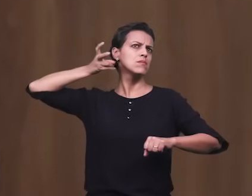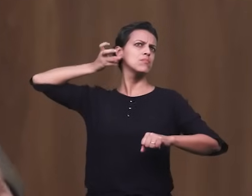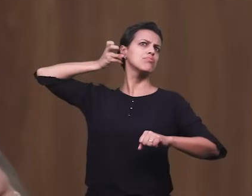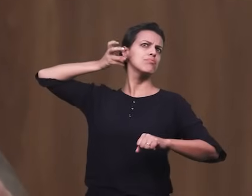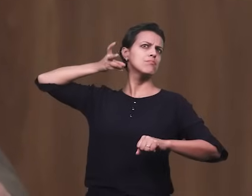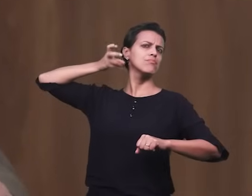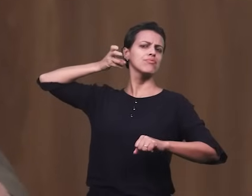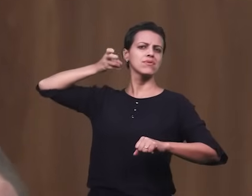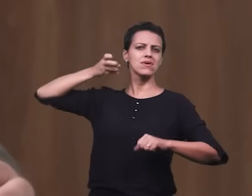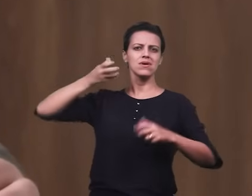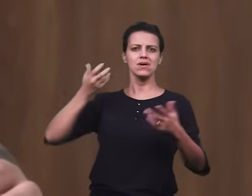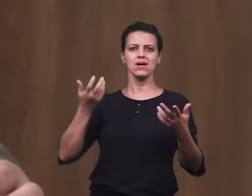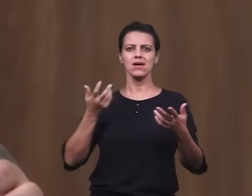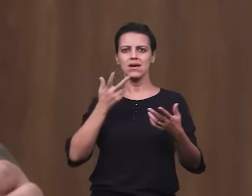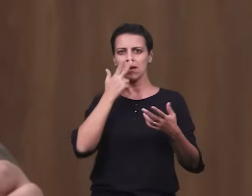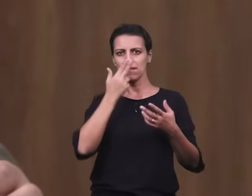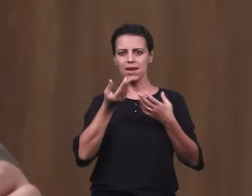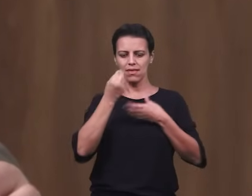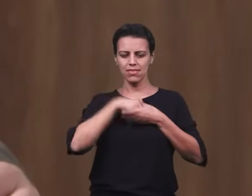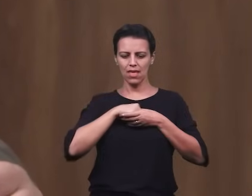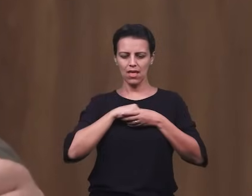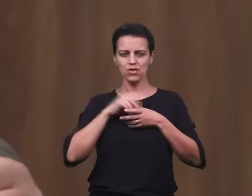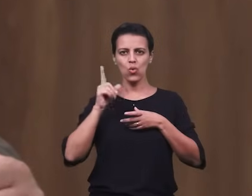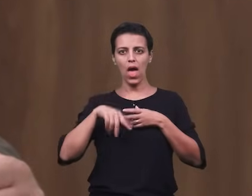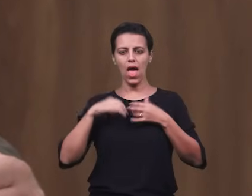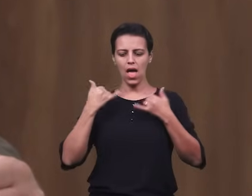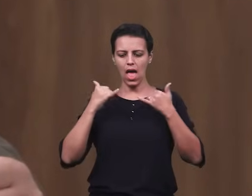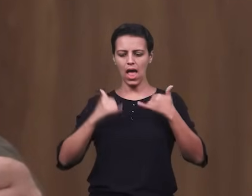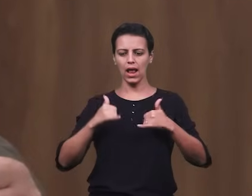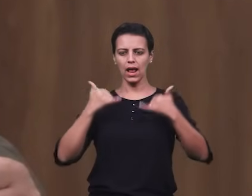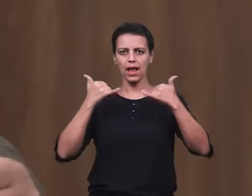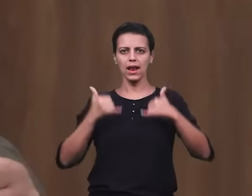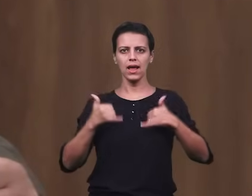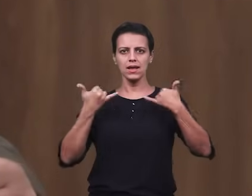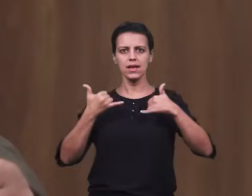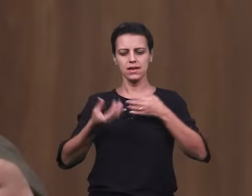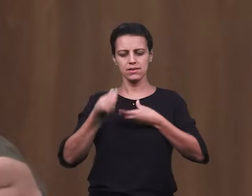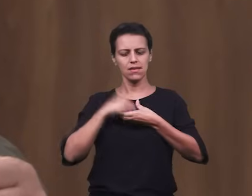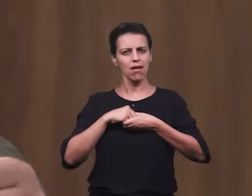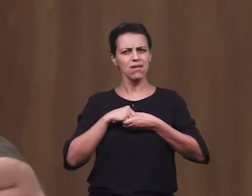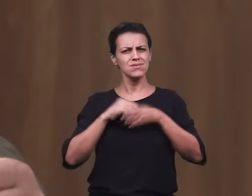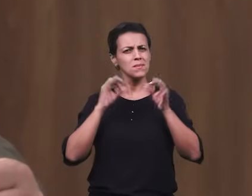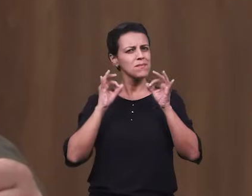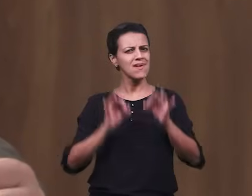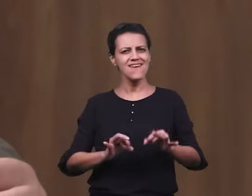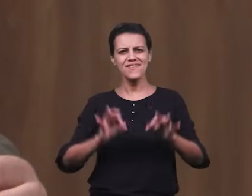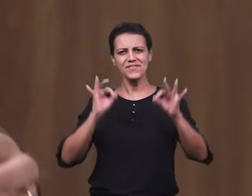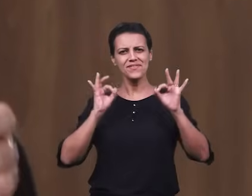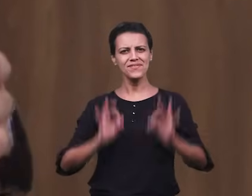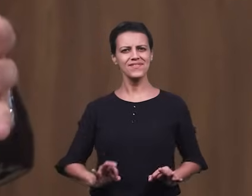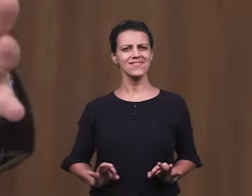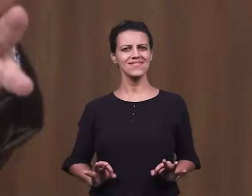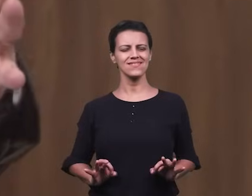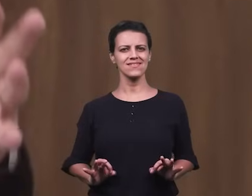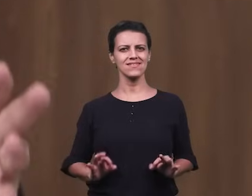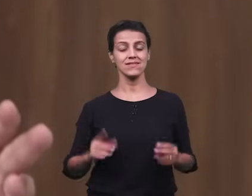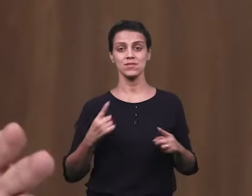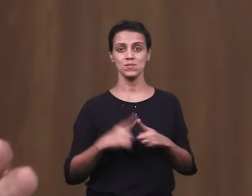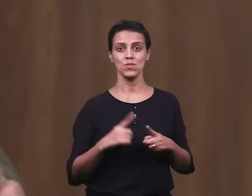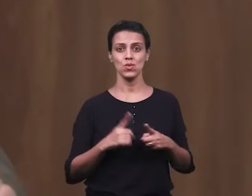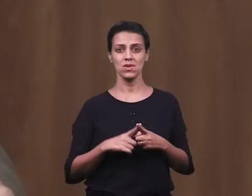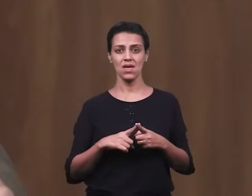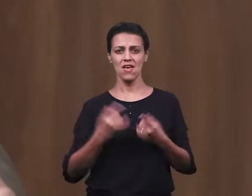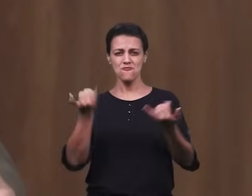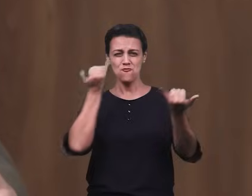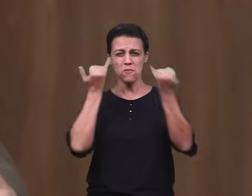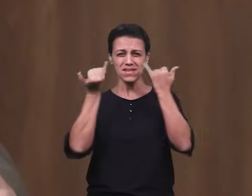isso para dados de impulsos elétricos. Isso aí é uma engenharia perfeita, porque ele vai toda essa